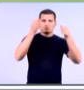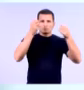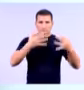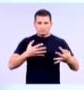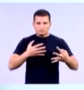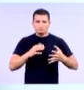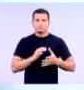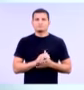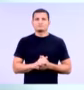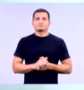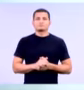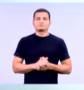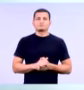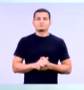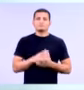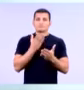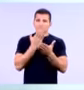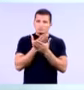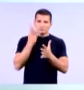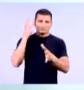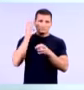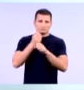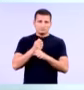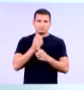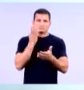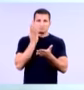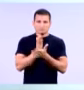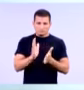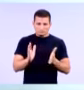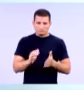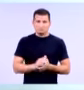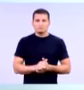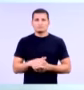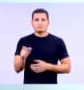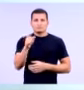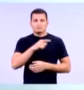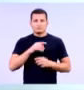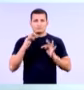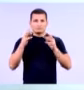revisão termina aqui. Espero que vocês todos tenham prestado atenção,